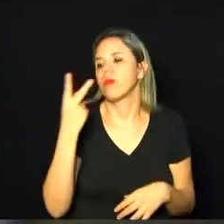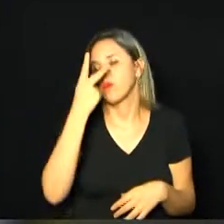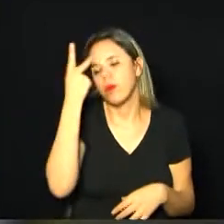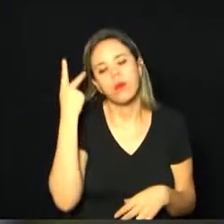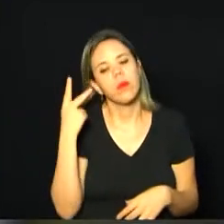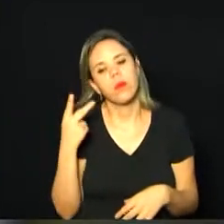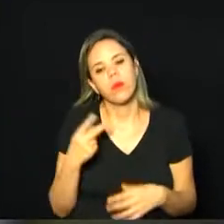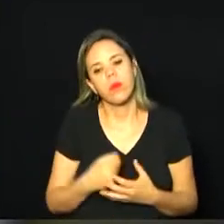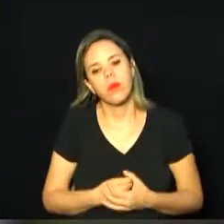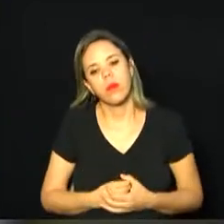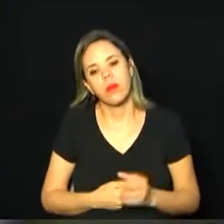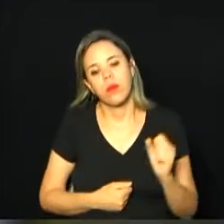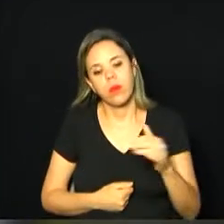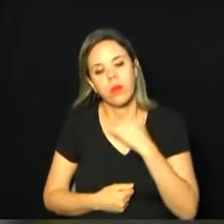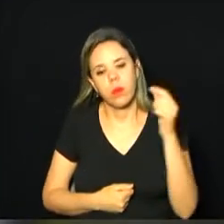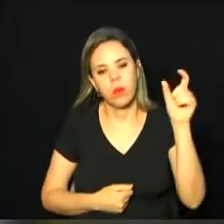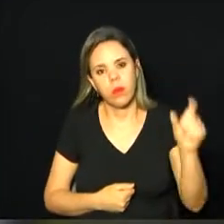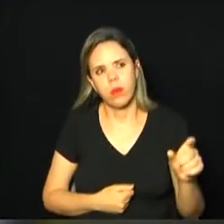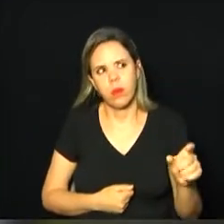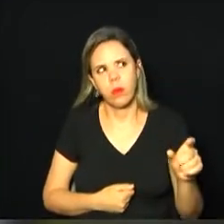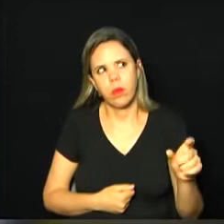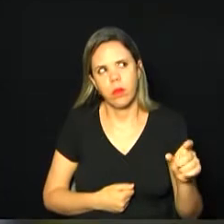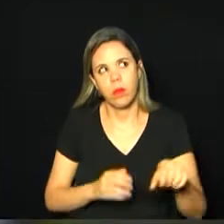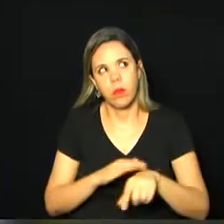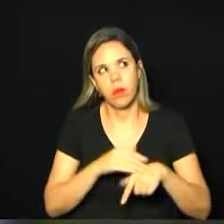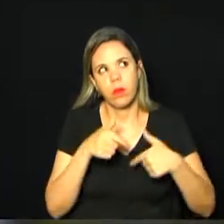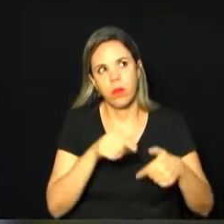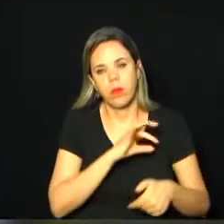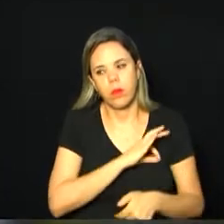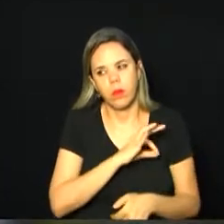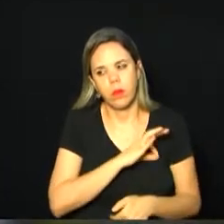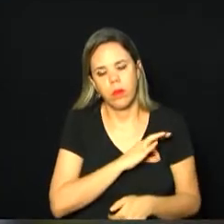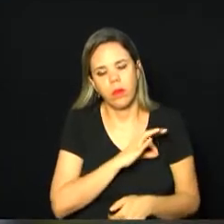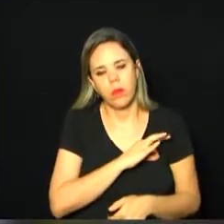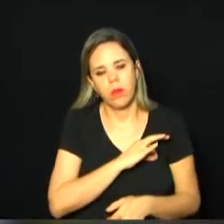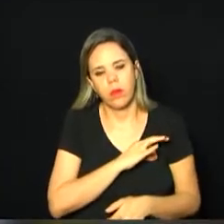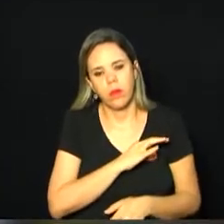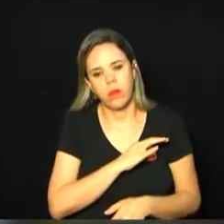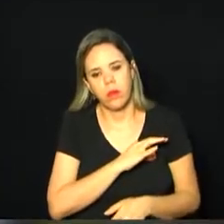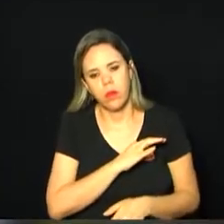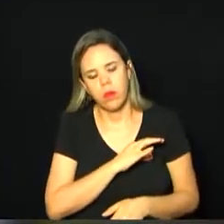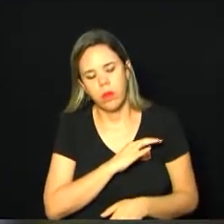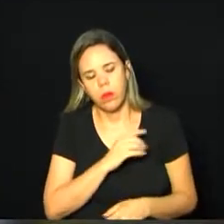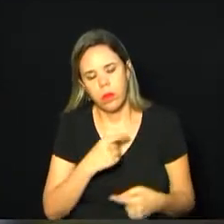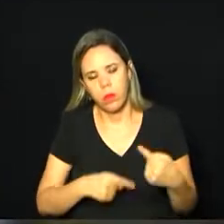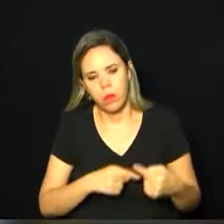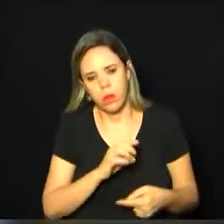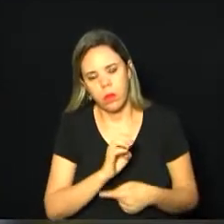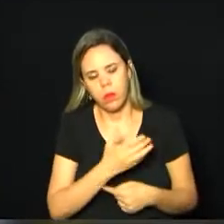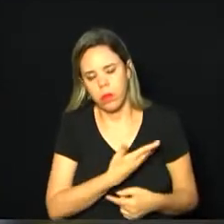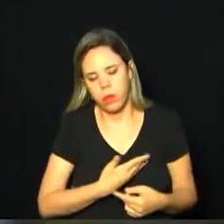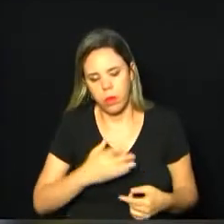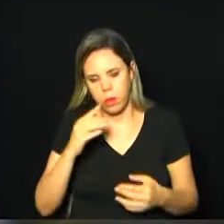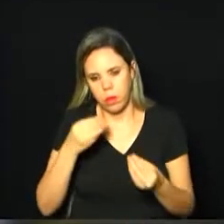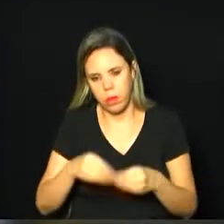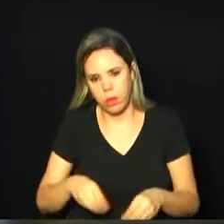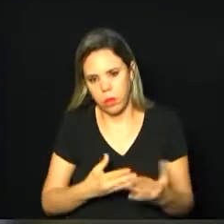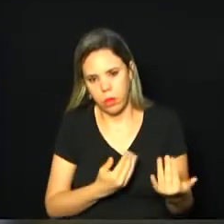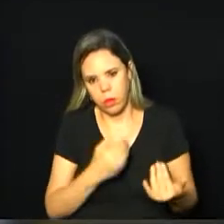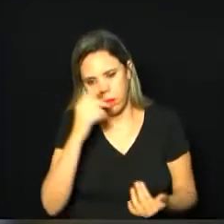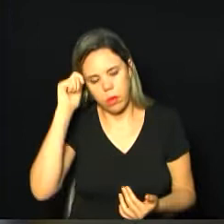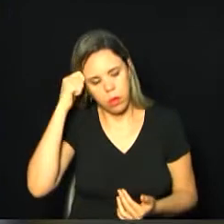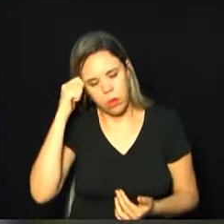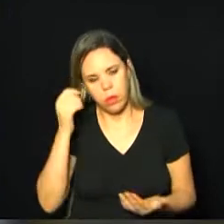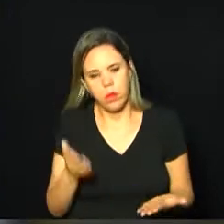né com quem tá morrendo justamente por essa ação policial da Xuxa que a gente verificar a política de estado porque atinge principalmente Oi jovens